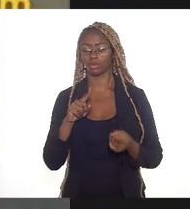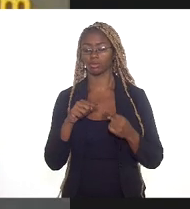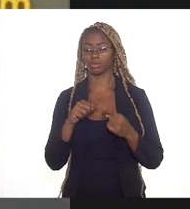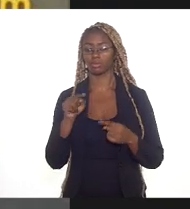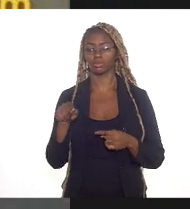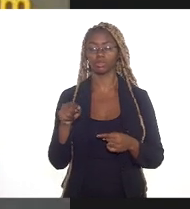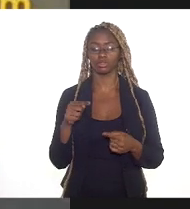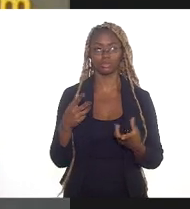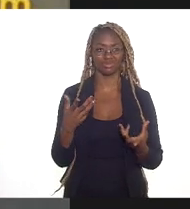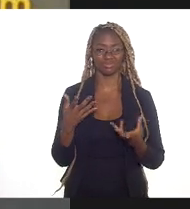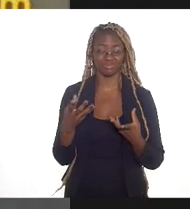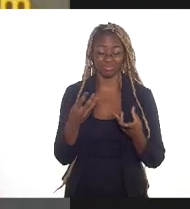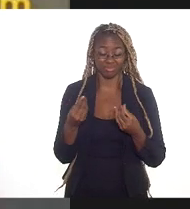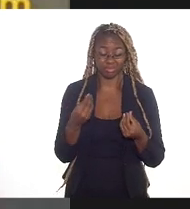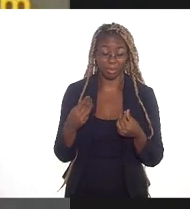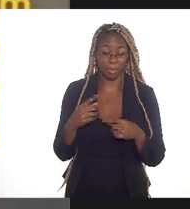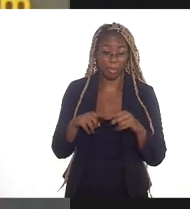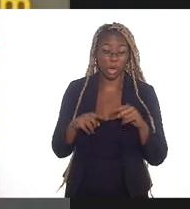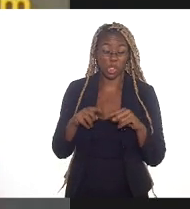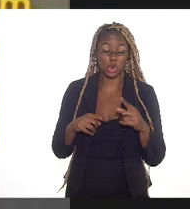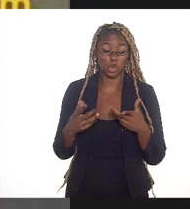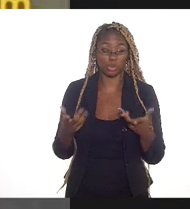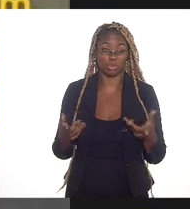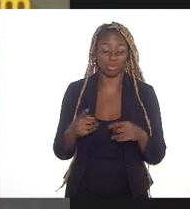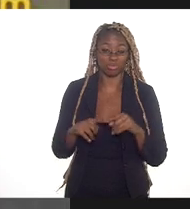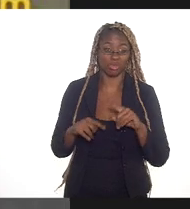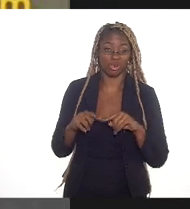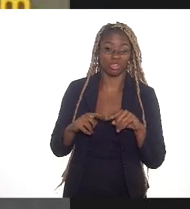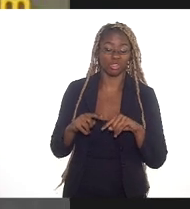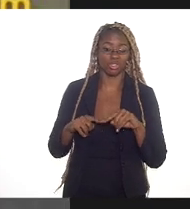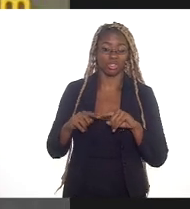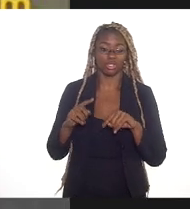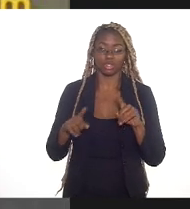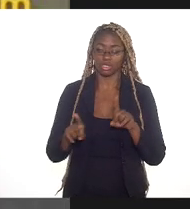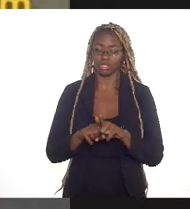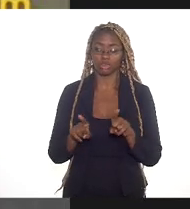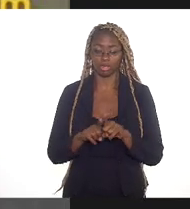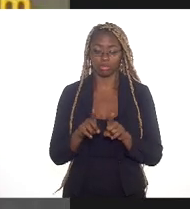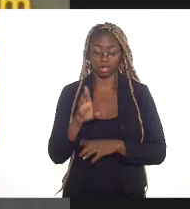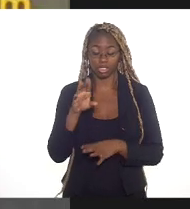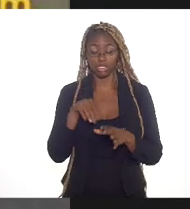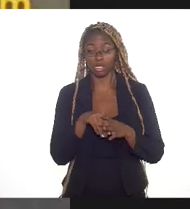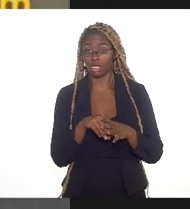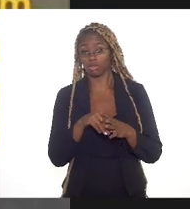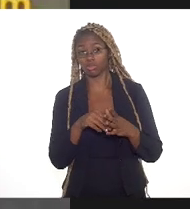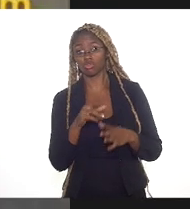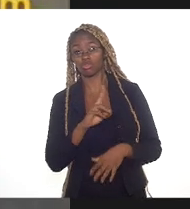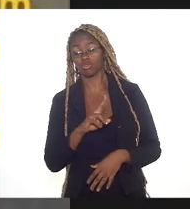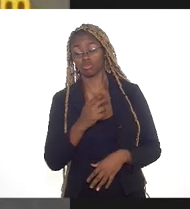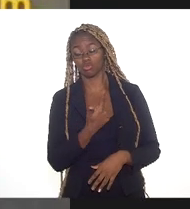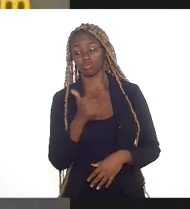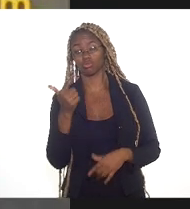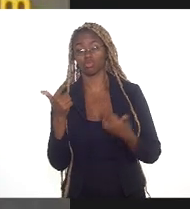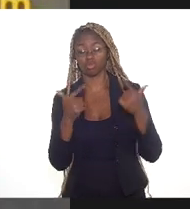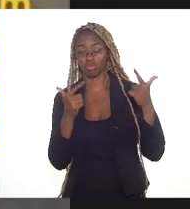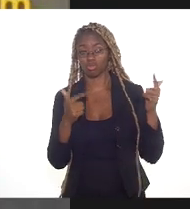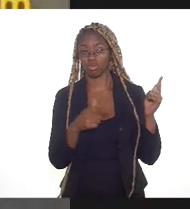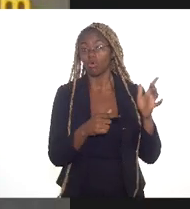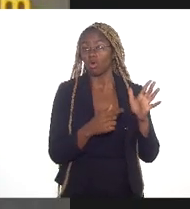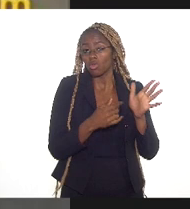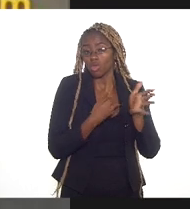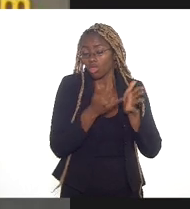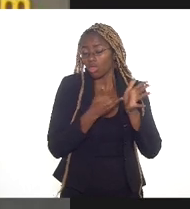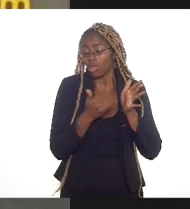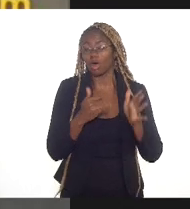uma substância, né, que está aí também em outros entorpecentes. O que a gente não está aqui